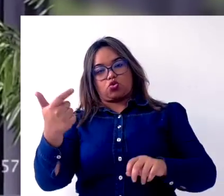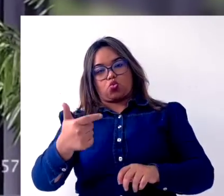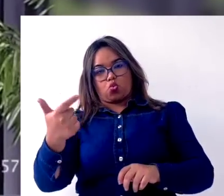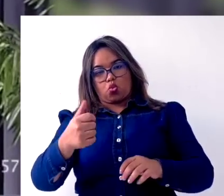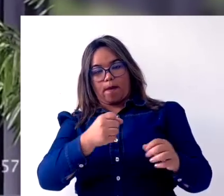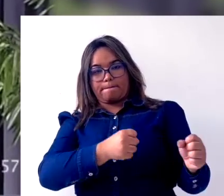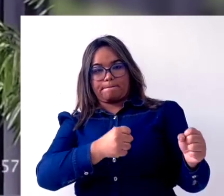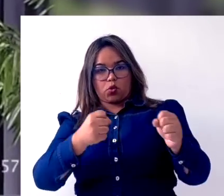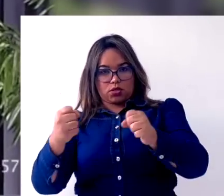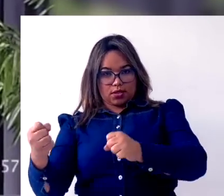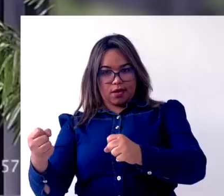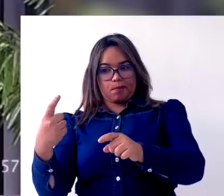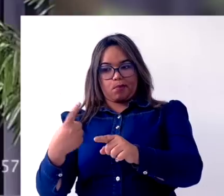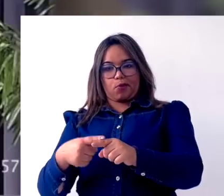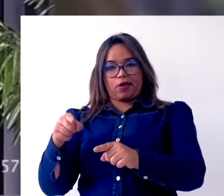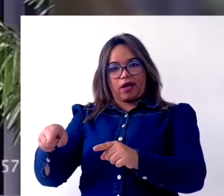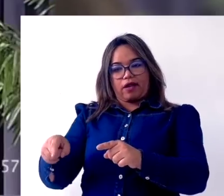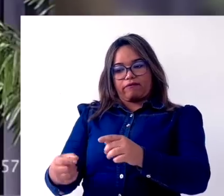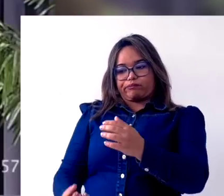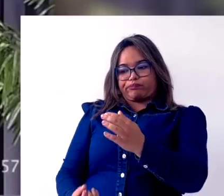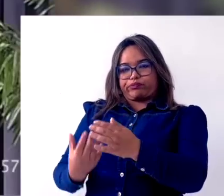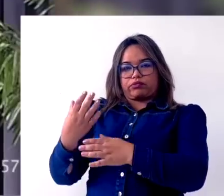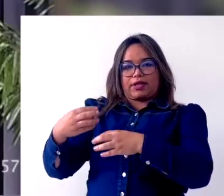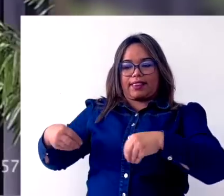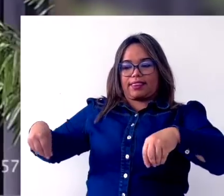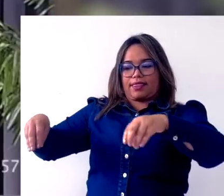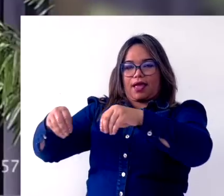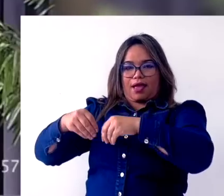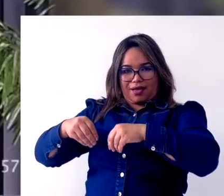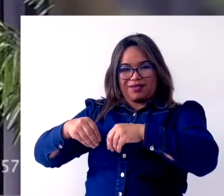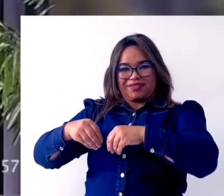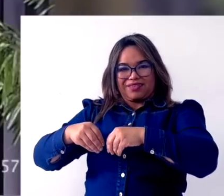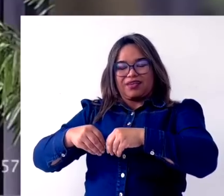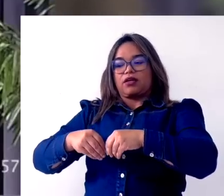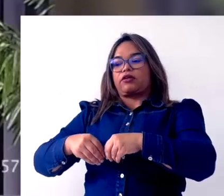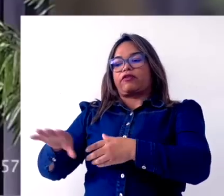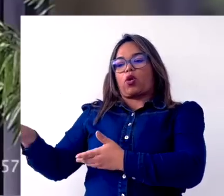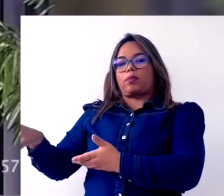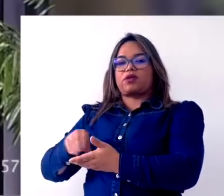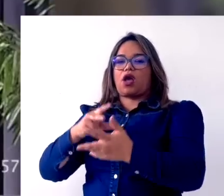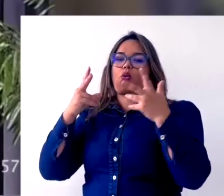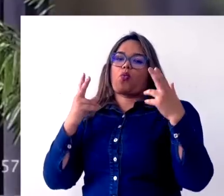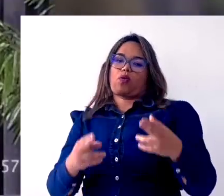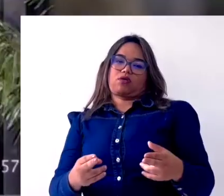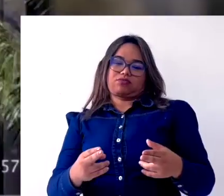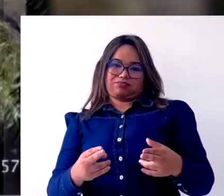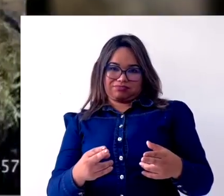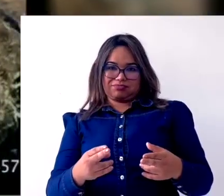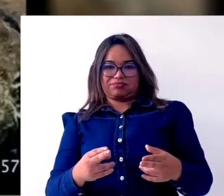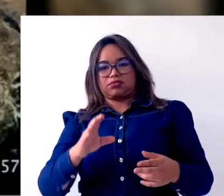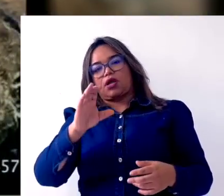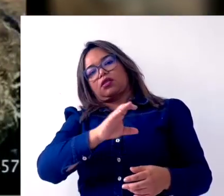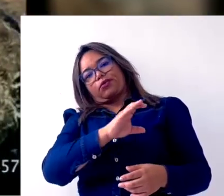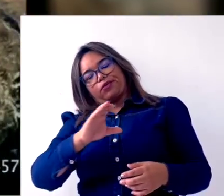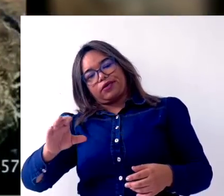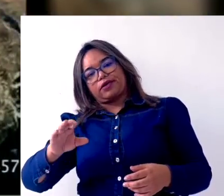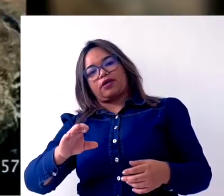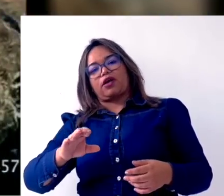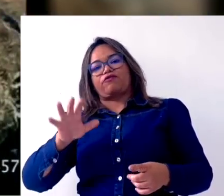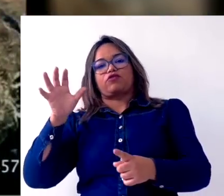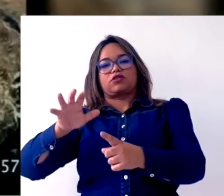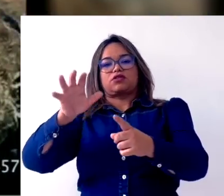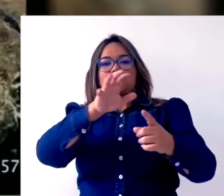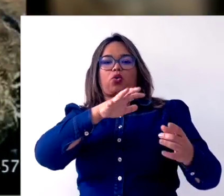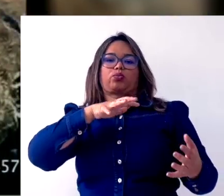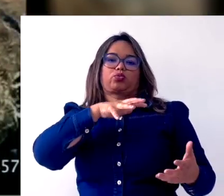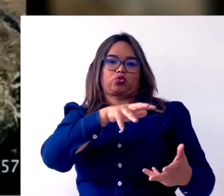da terra adotaria os mesmos princípios que a primeira besta e os aplicaria universalmente. E lhe foi concedido poder,